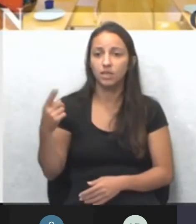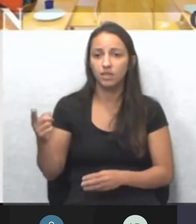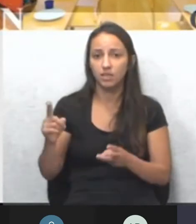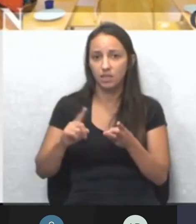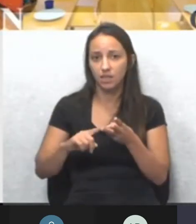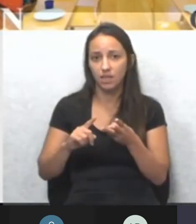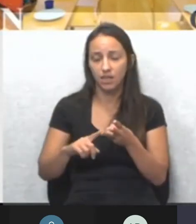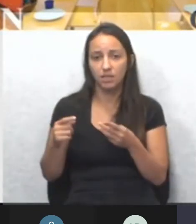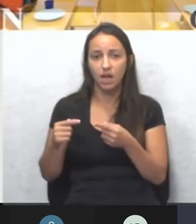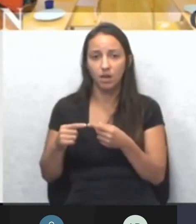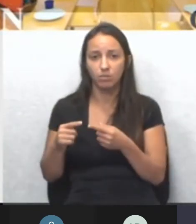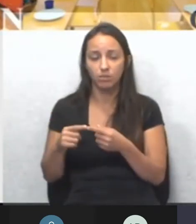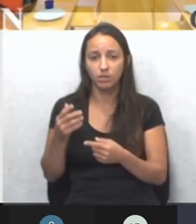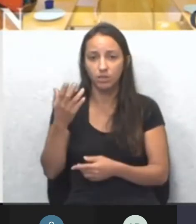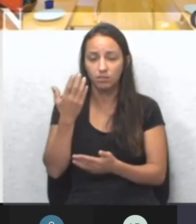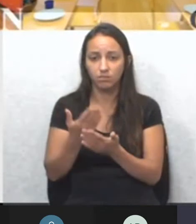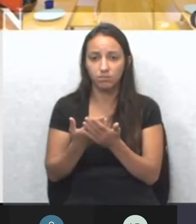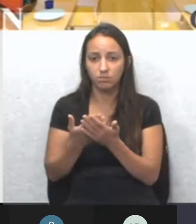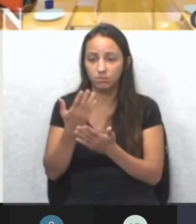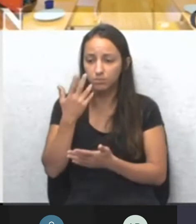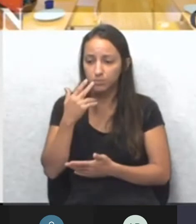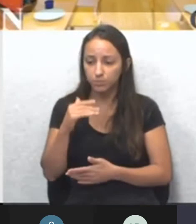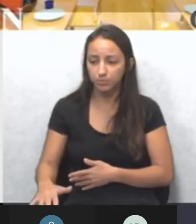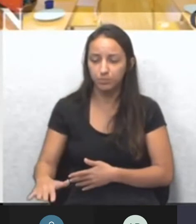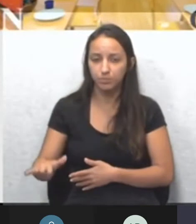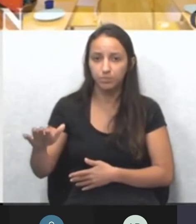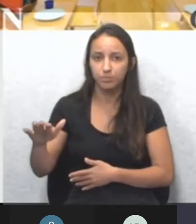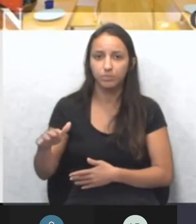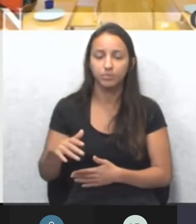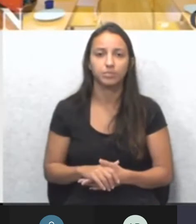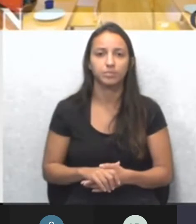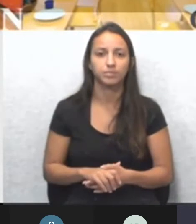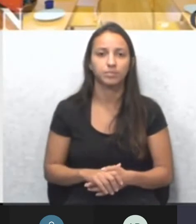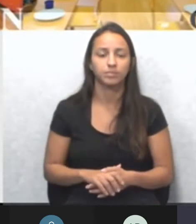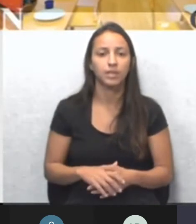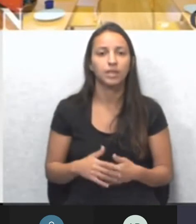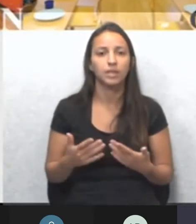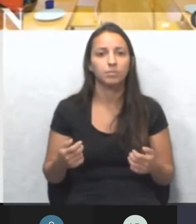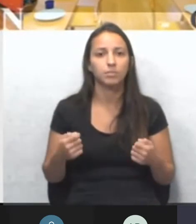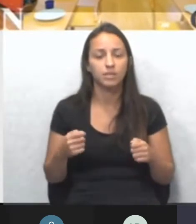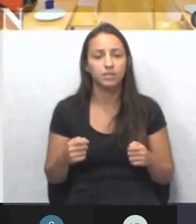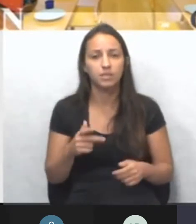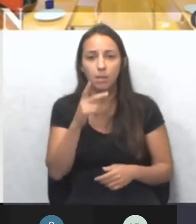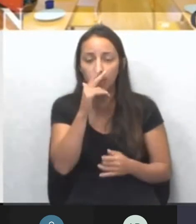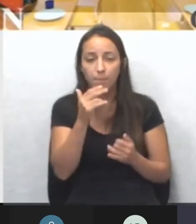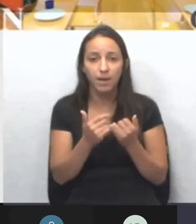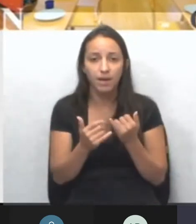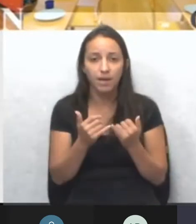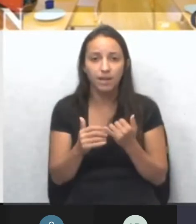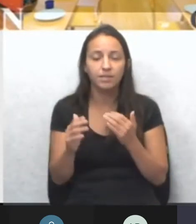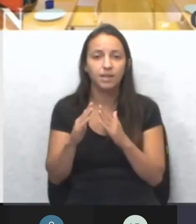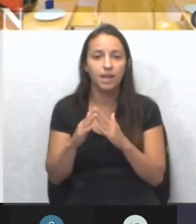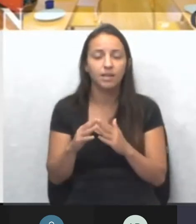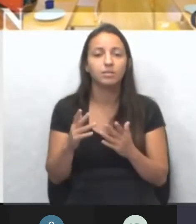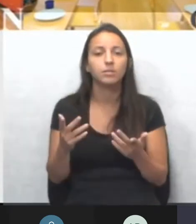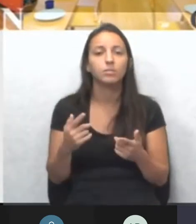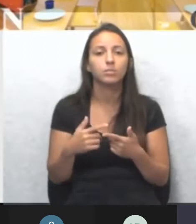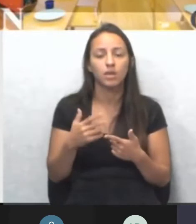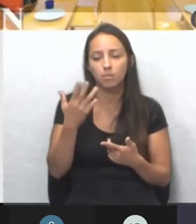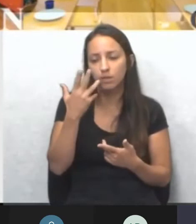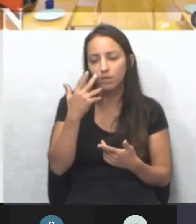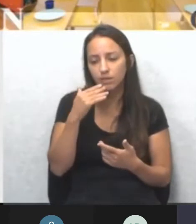infantil, que Rudolf Steiner defende que deve ser um ambiente muito semelhante à casa, para que a criança